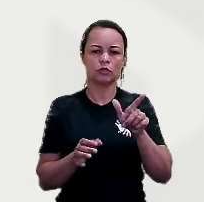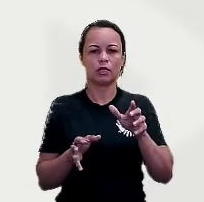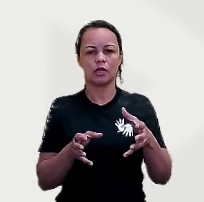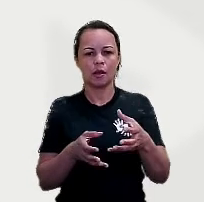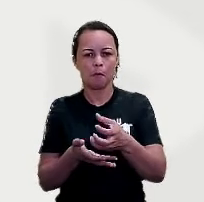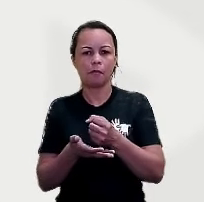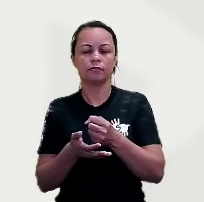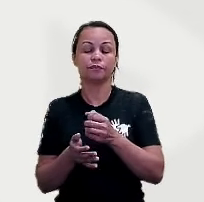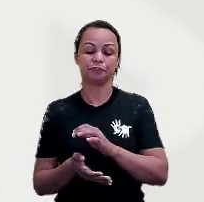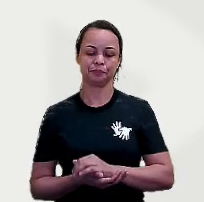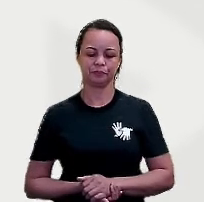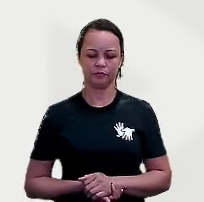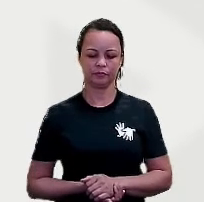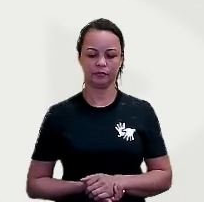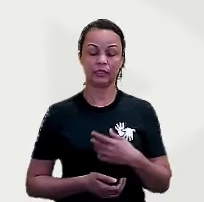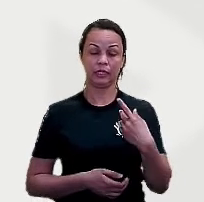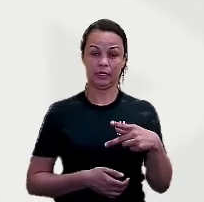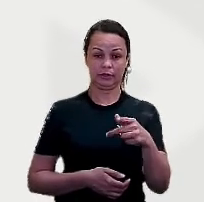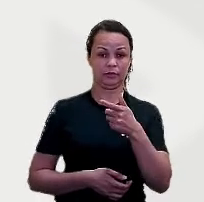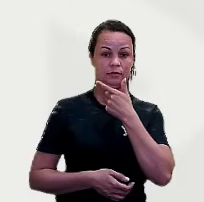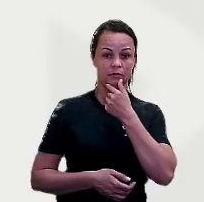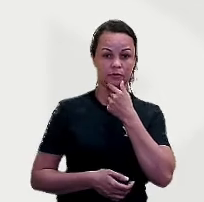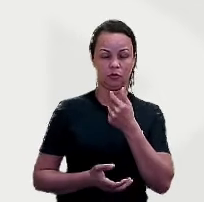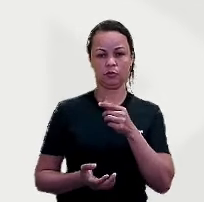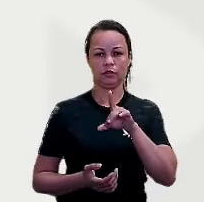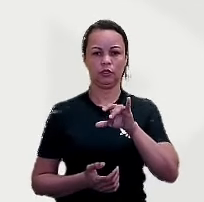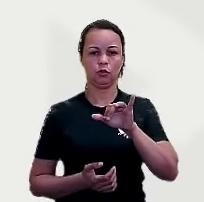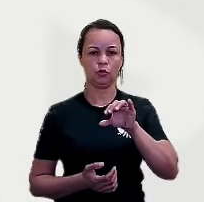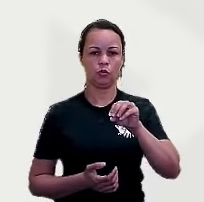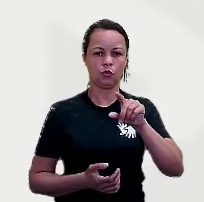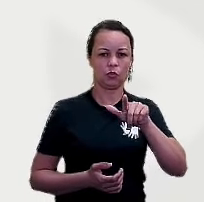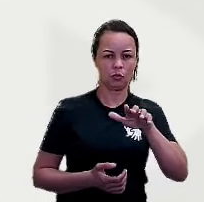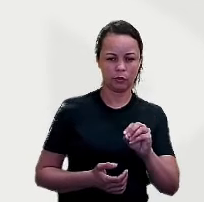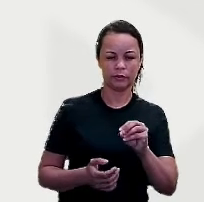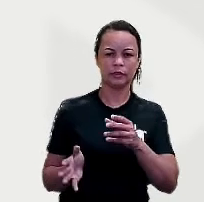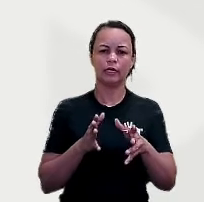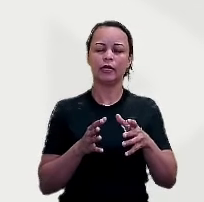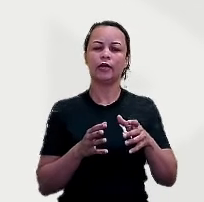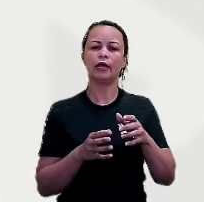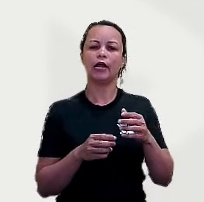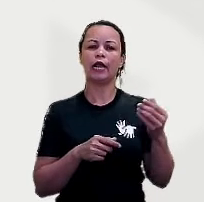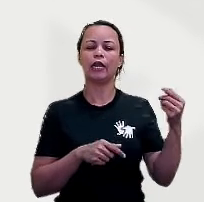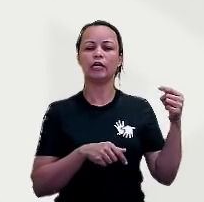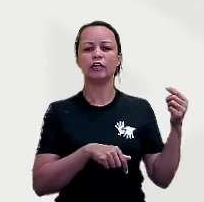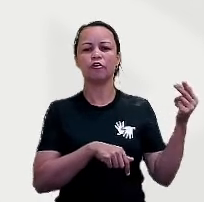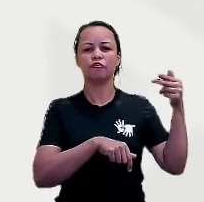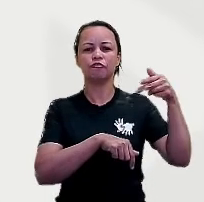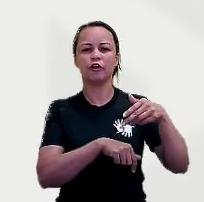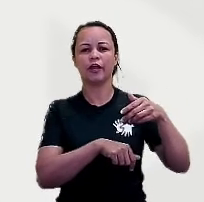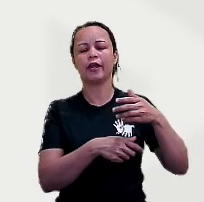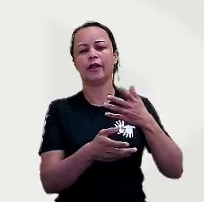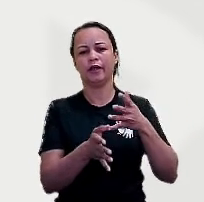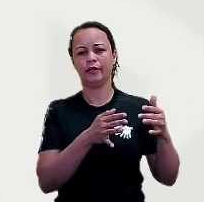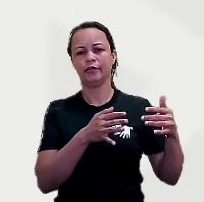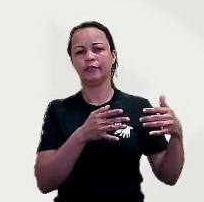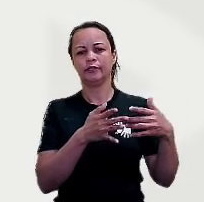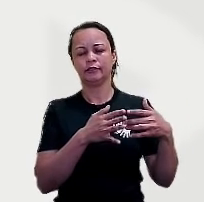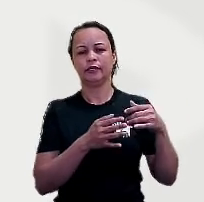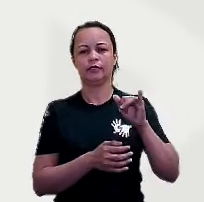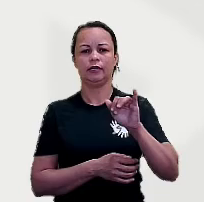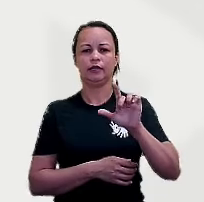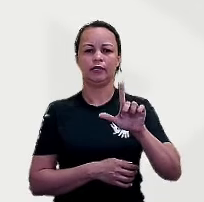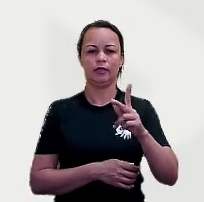Diogo de Braga, ele vem lá da ilha de Santo Antão, no arquipélago. Observem